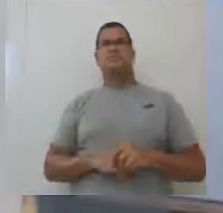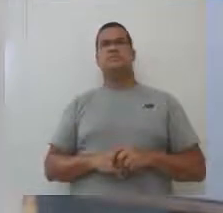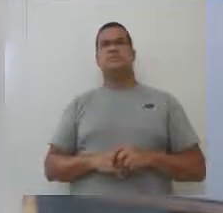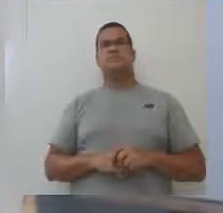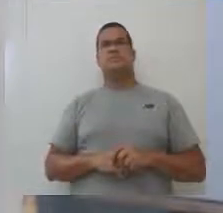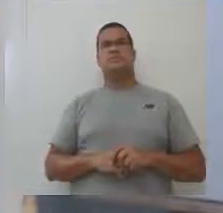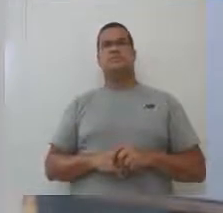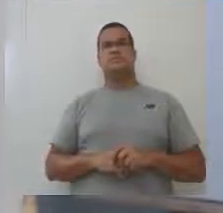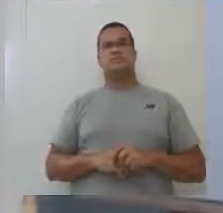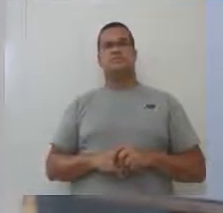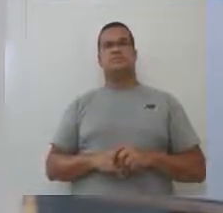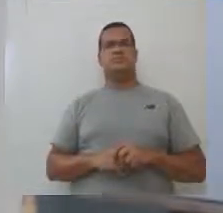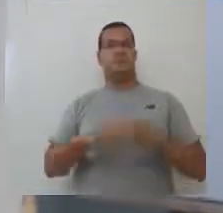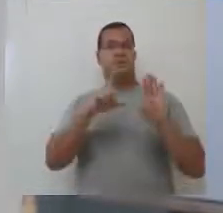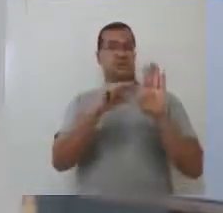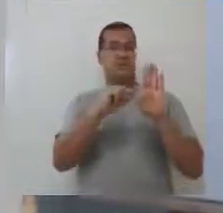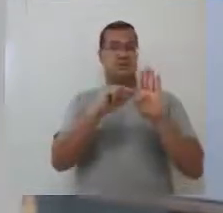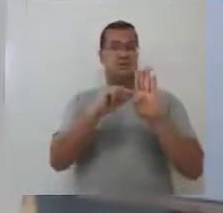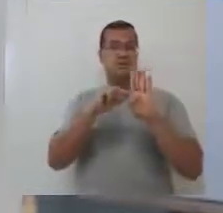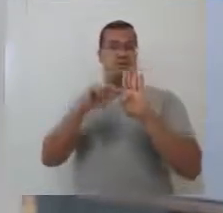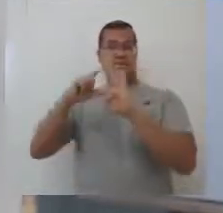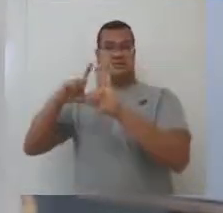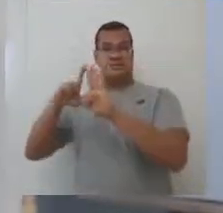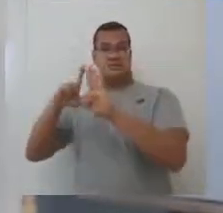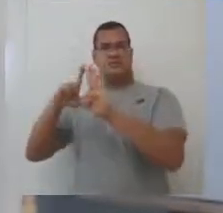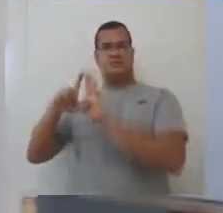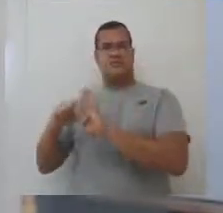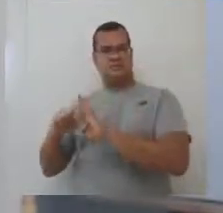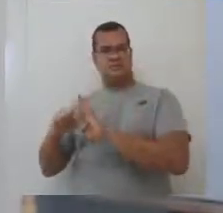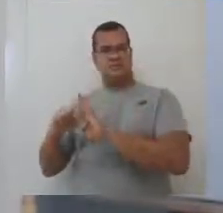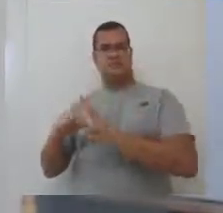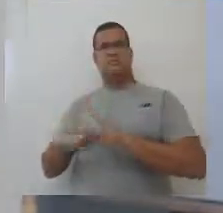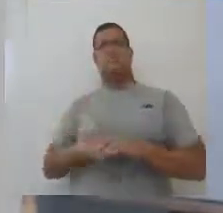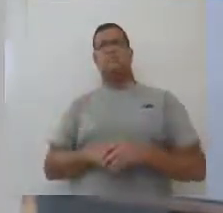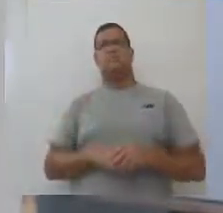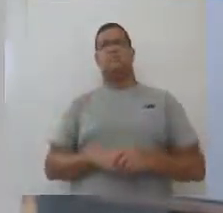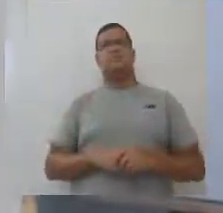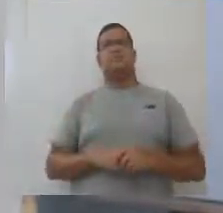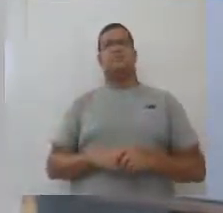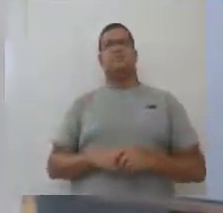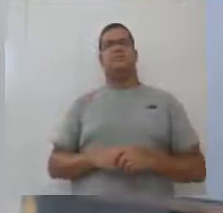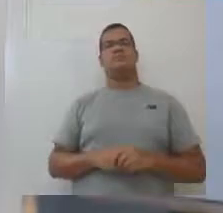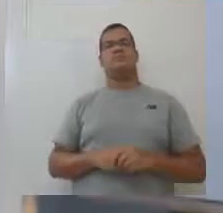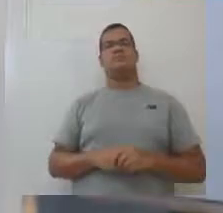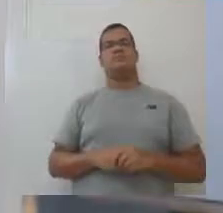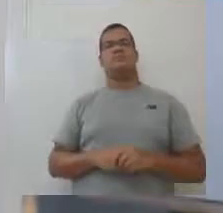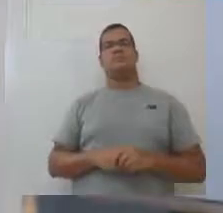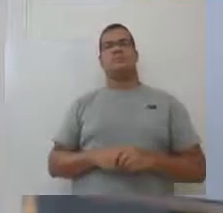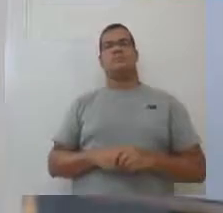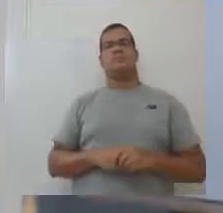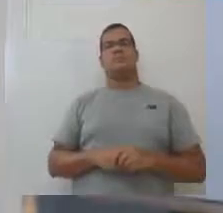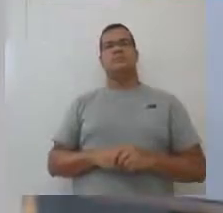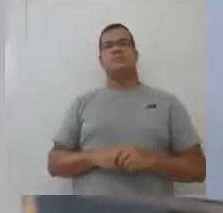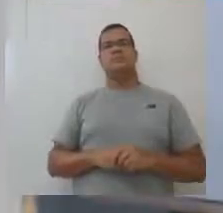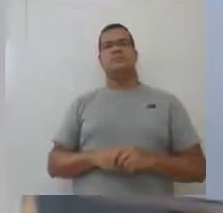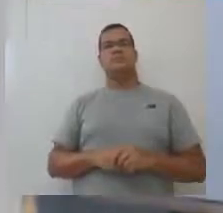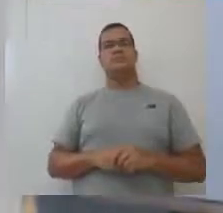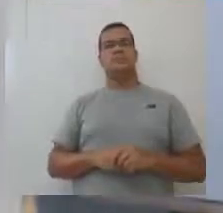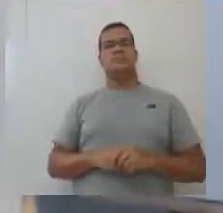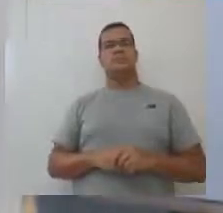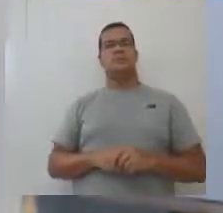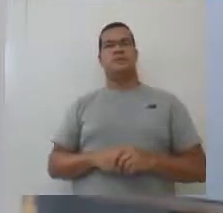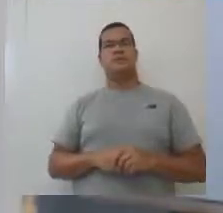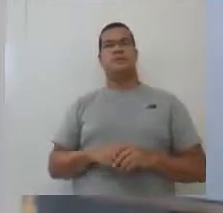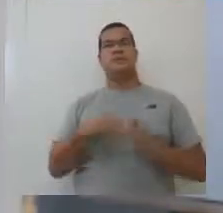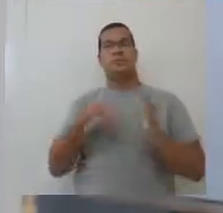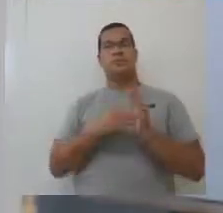bezinho. Bezinho daqui com bezão daqui. Vai dar bezinho, bezão. Ó, ou Bzão, Bzinho, melhor dizendo. E por último eu